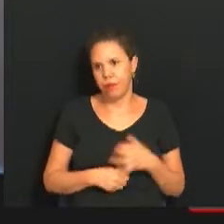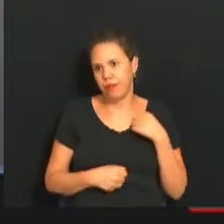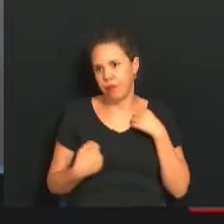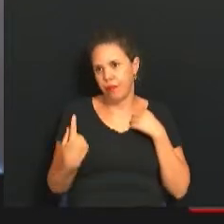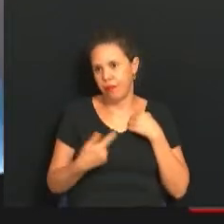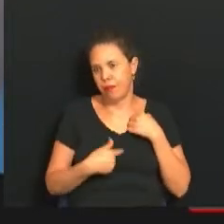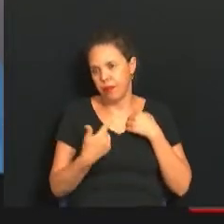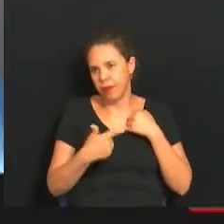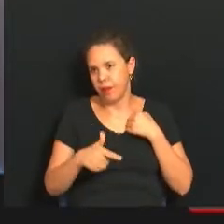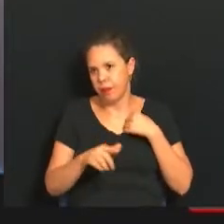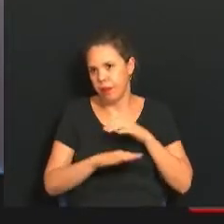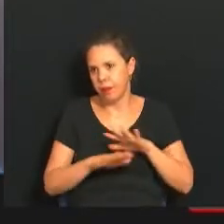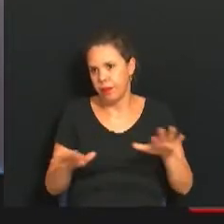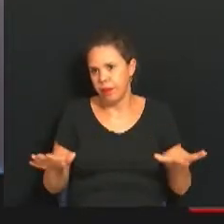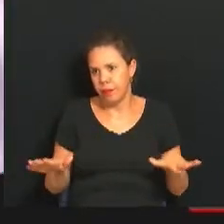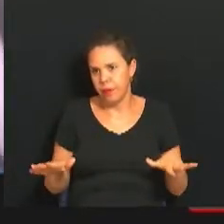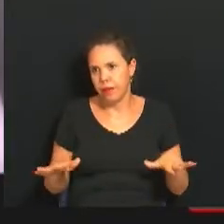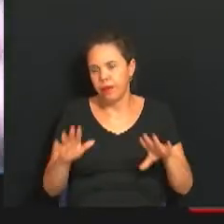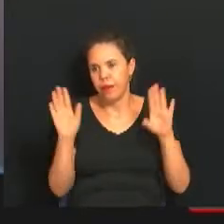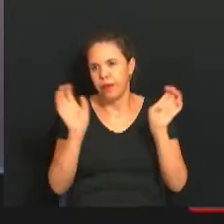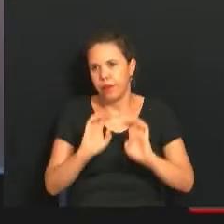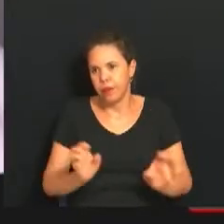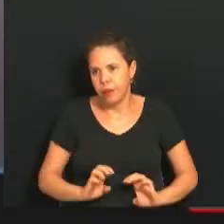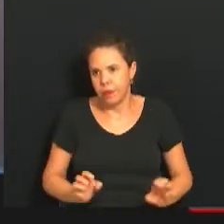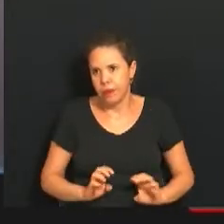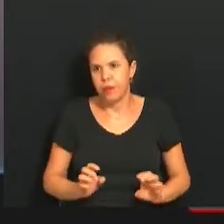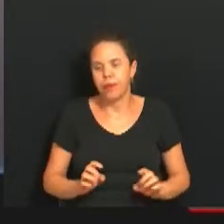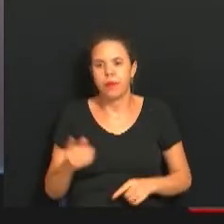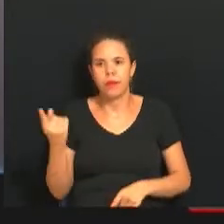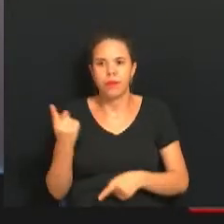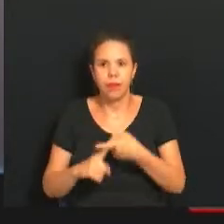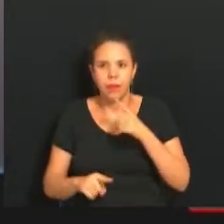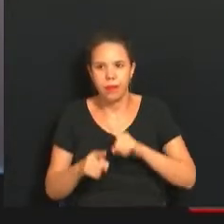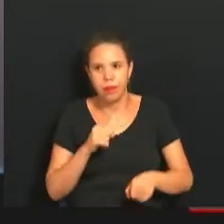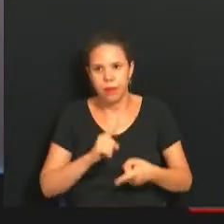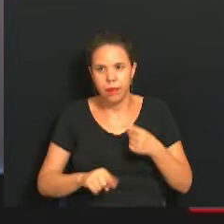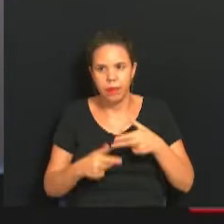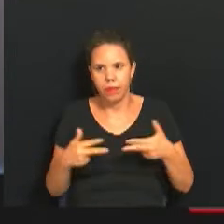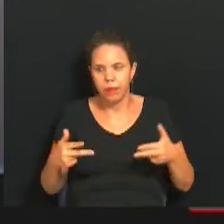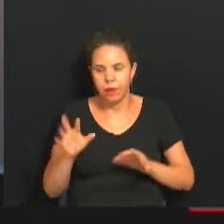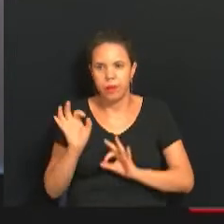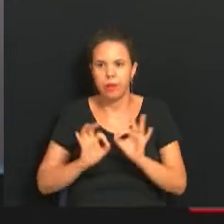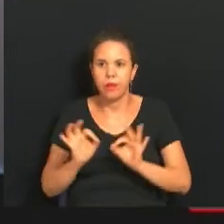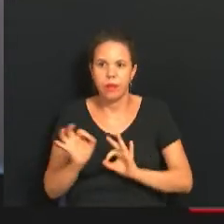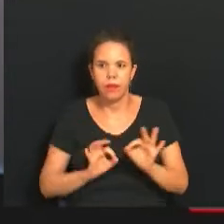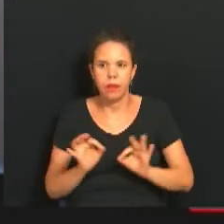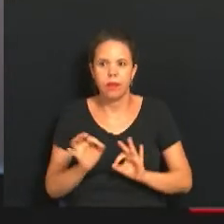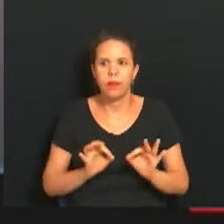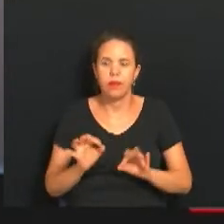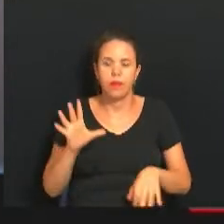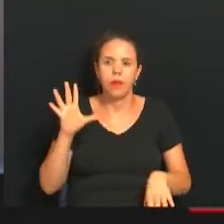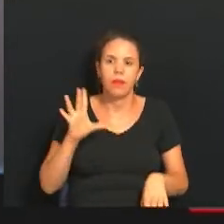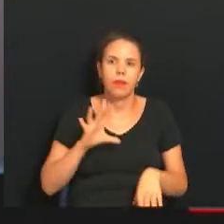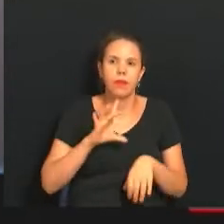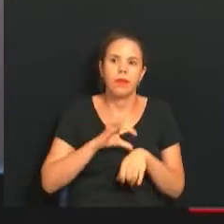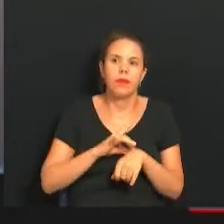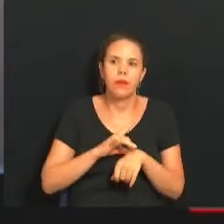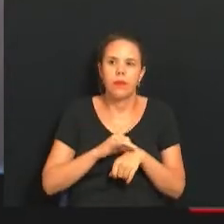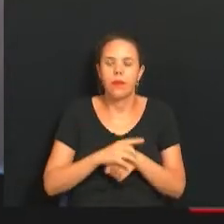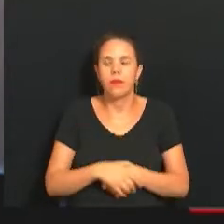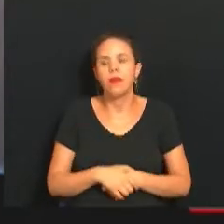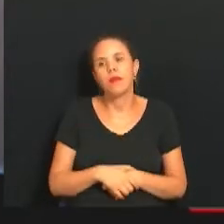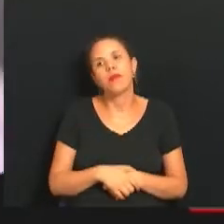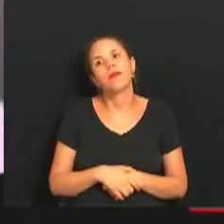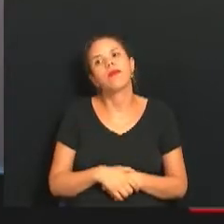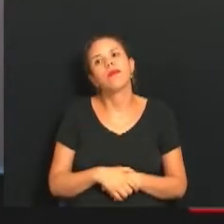tem mais a estrutura do Pacto de Varsóvia, que era essa organização de defesa e segurança do